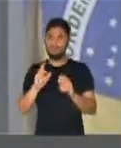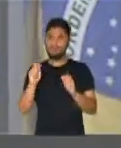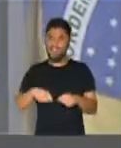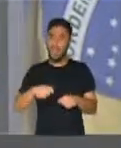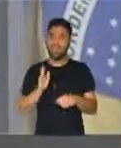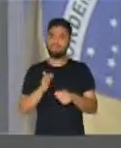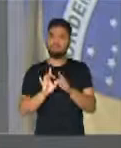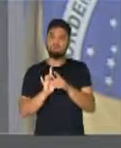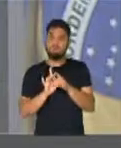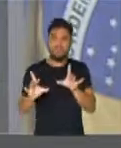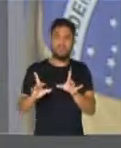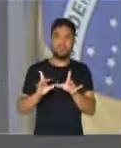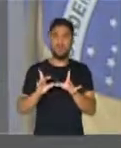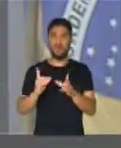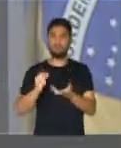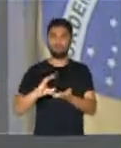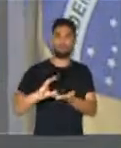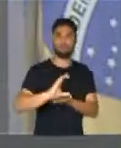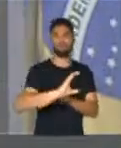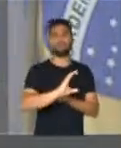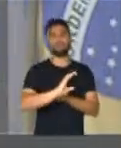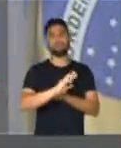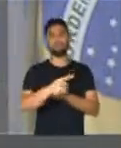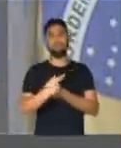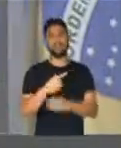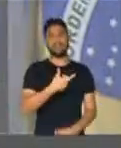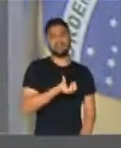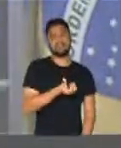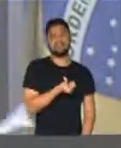liberou e deu a garantia de acesso ao